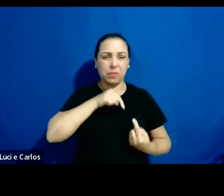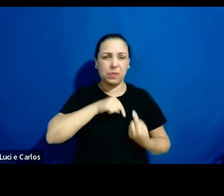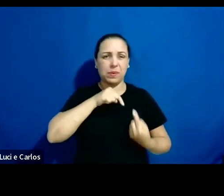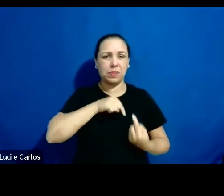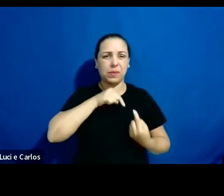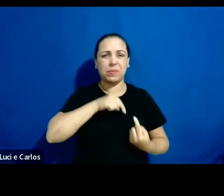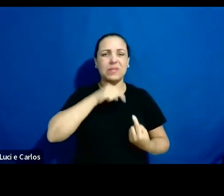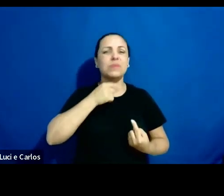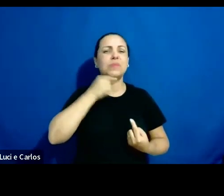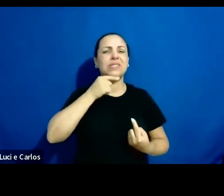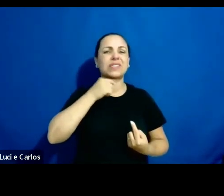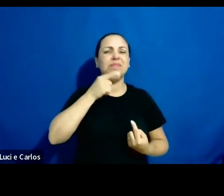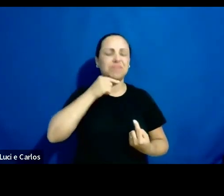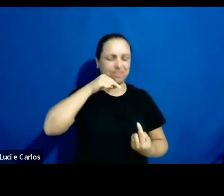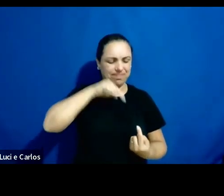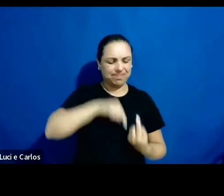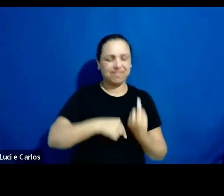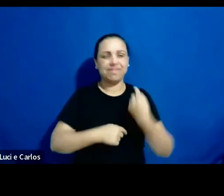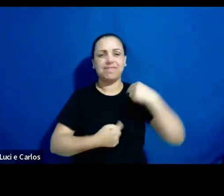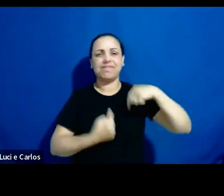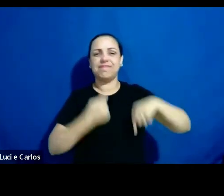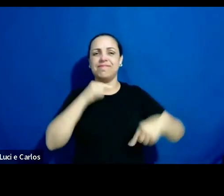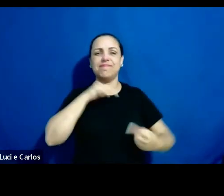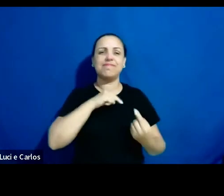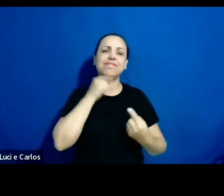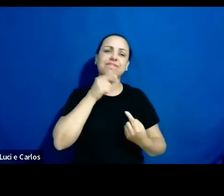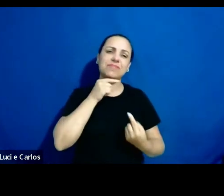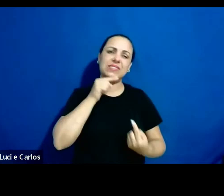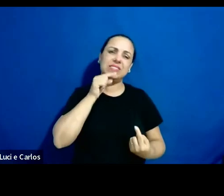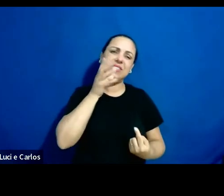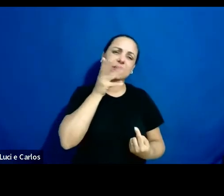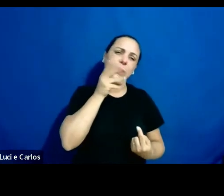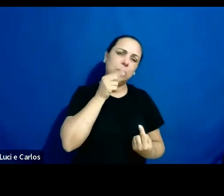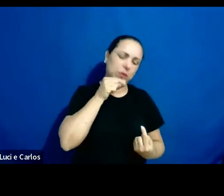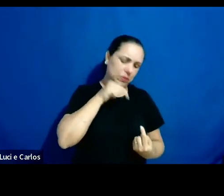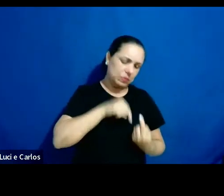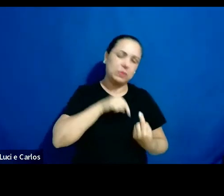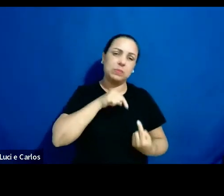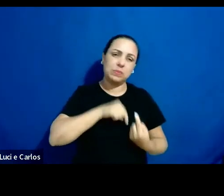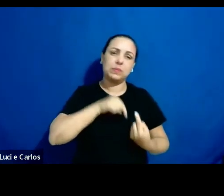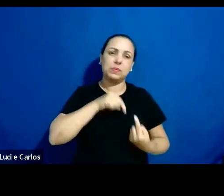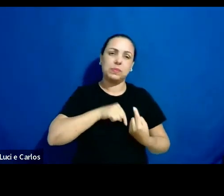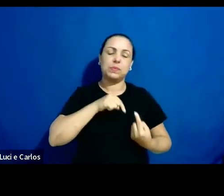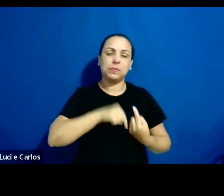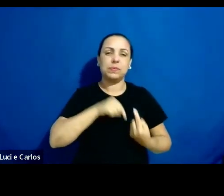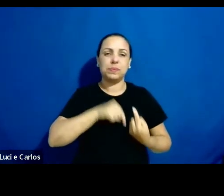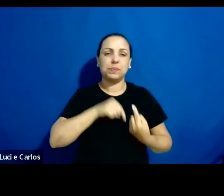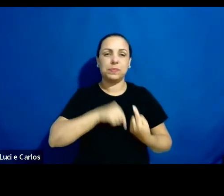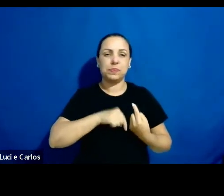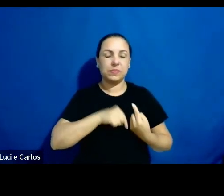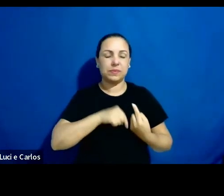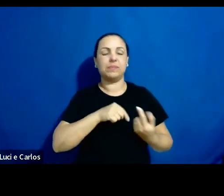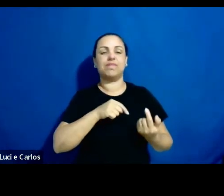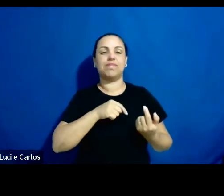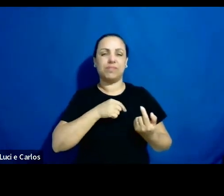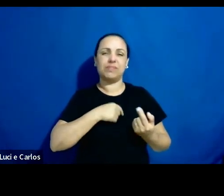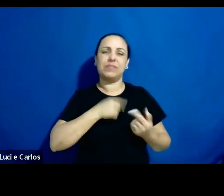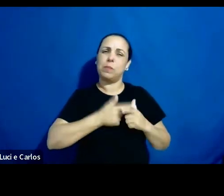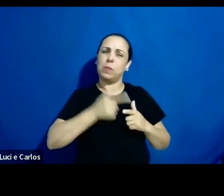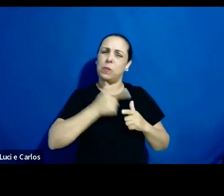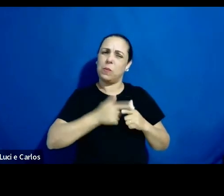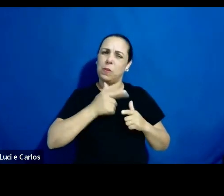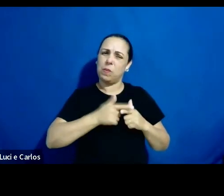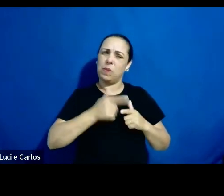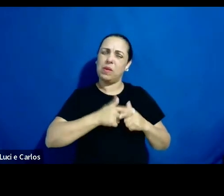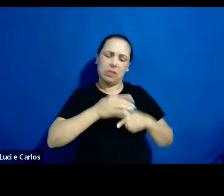contraem. Então, essa redução desse fluxo sanguíneo é um processo conhecido como isquemia. E ele pode